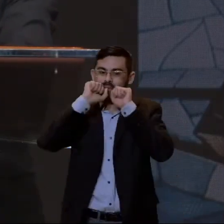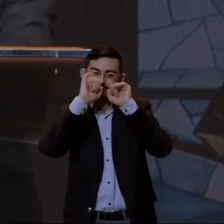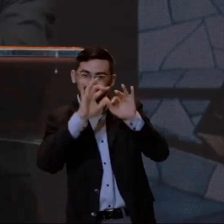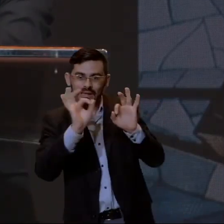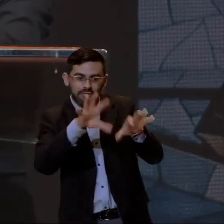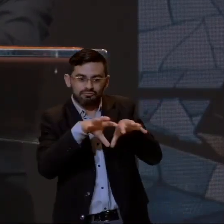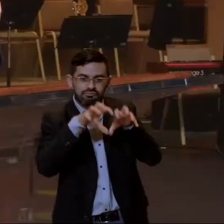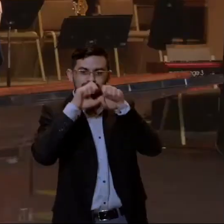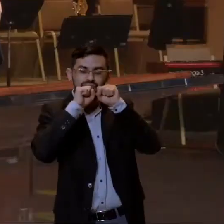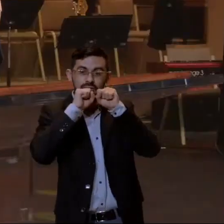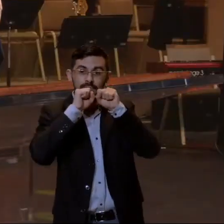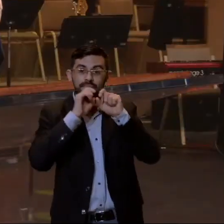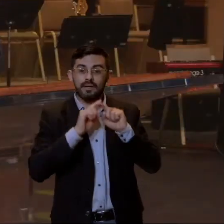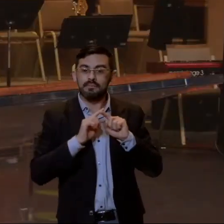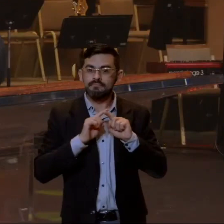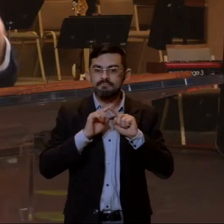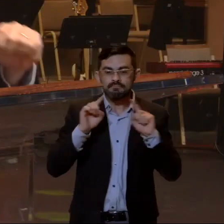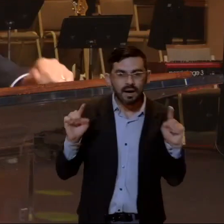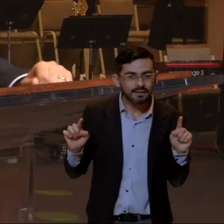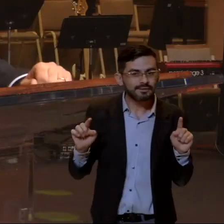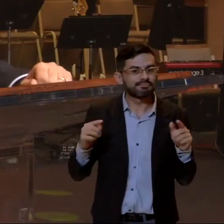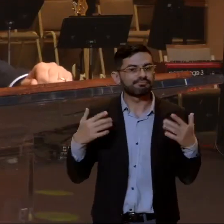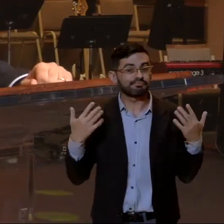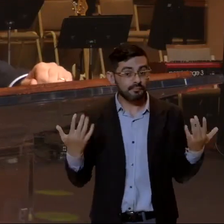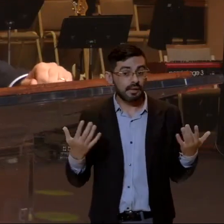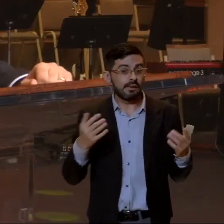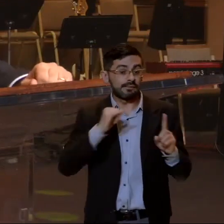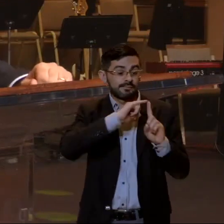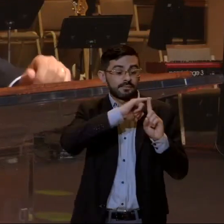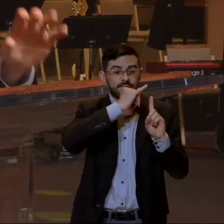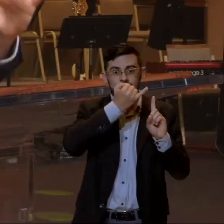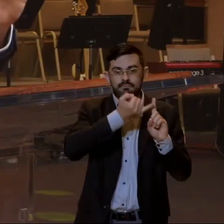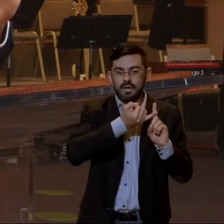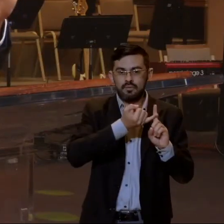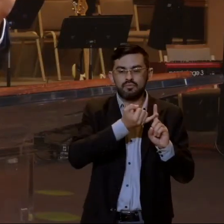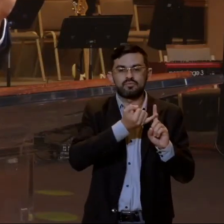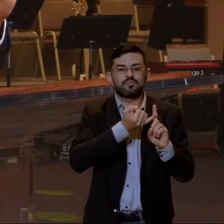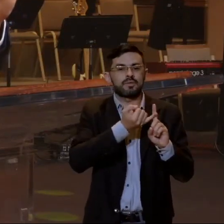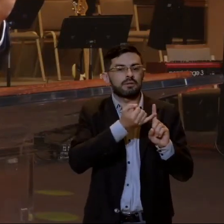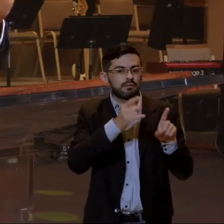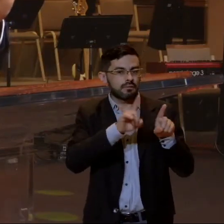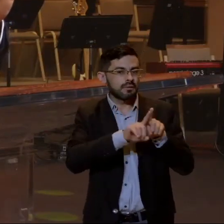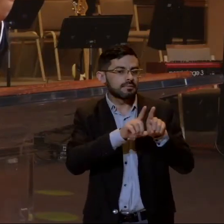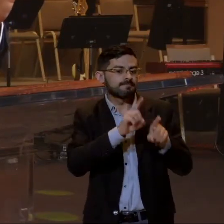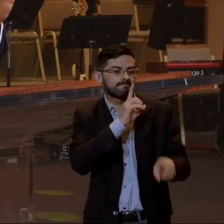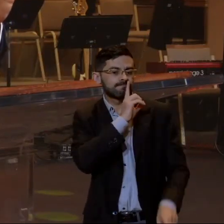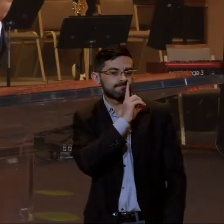assim. Mas ainda assim, esse